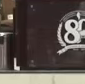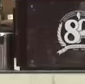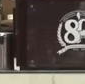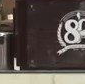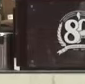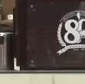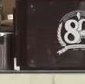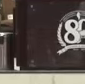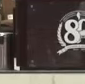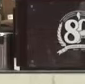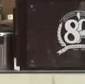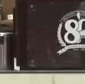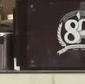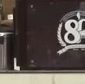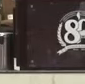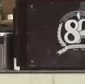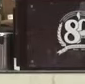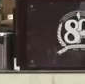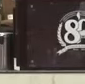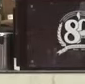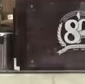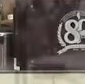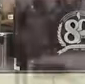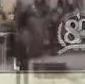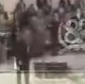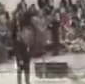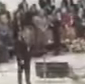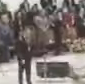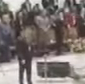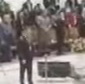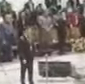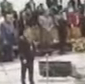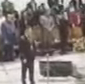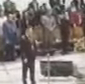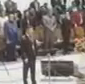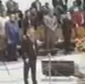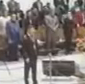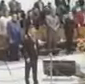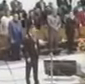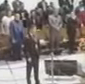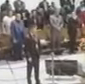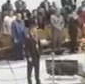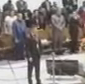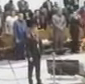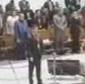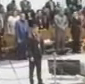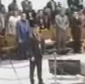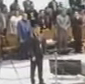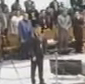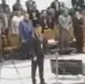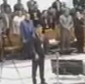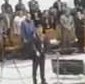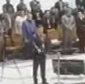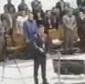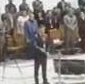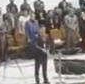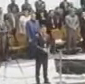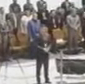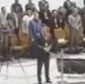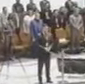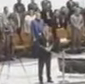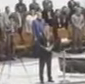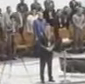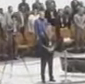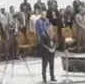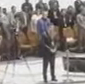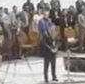Senhor trouxe elas aqui para um grande livramento, para não dizer o último livramento da vida delas.